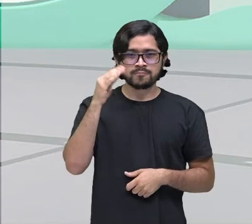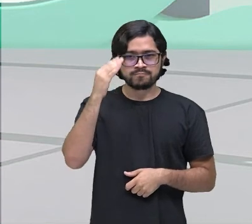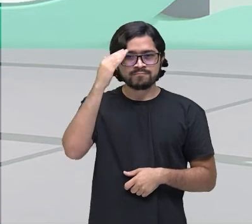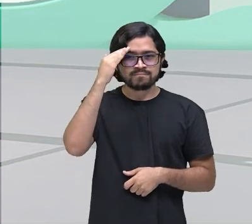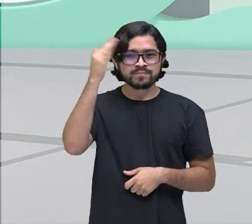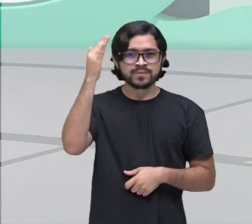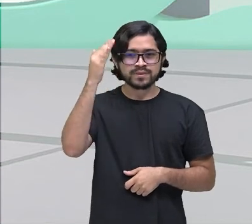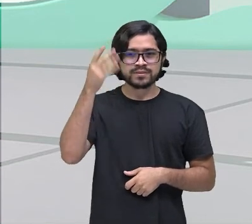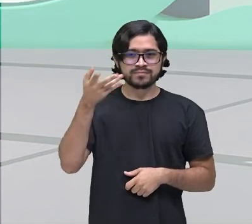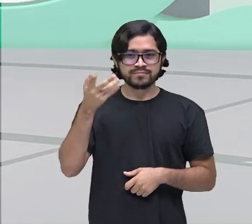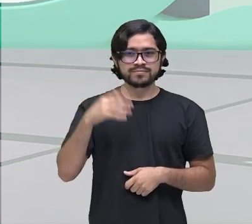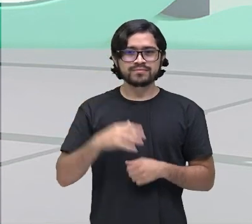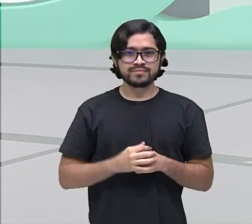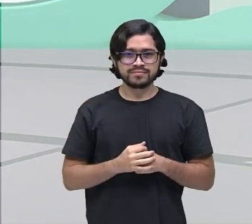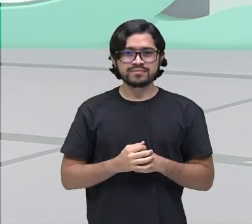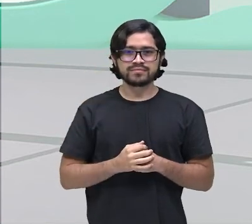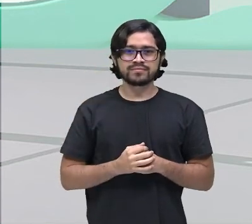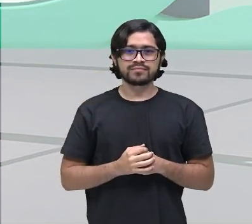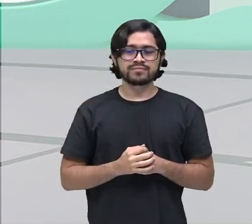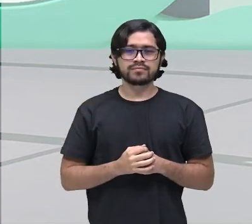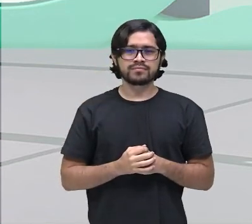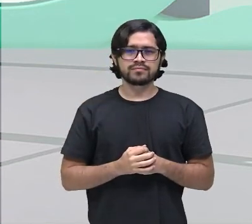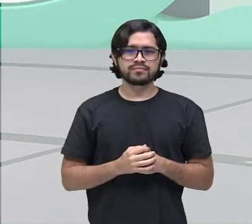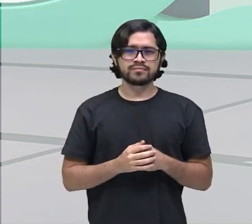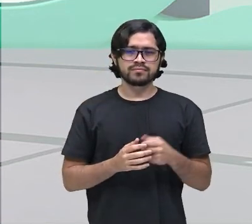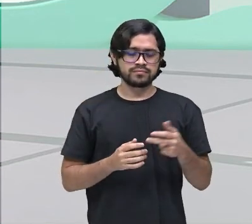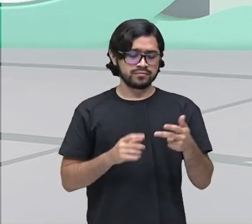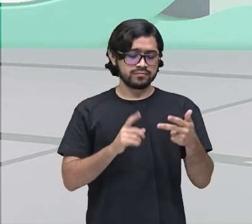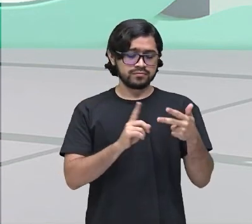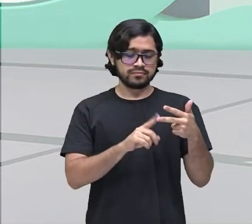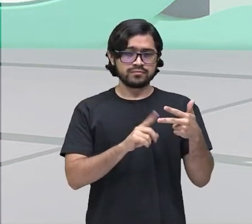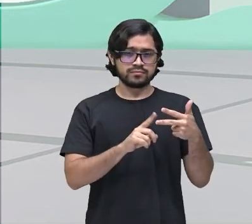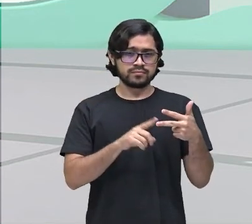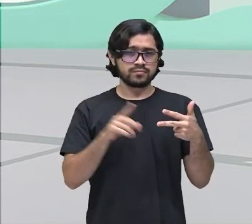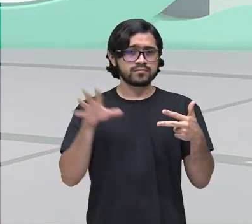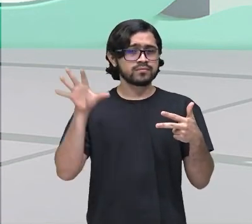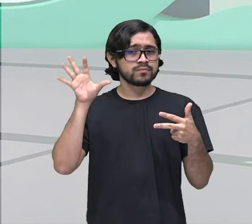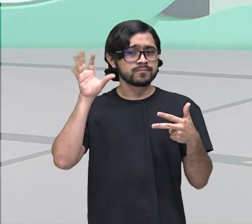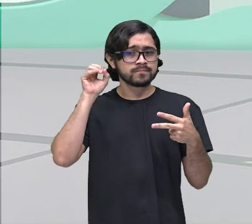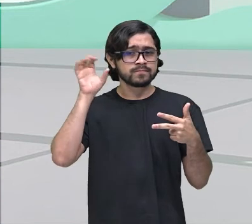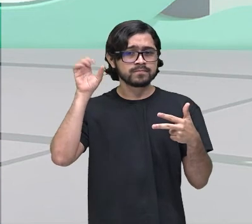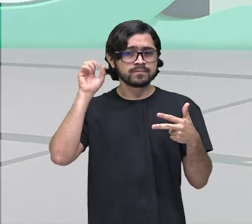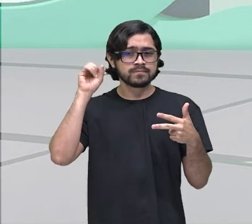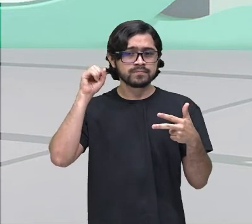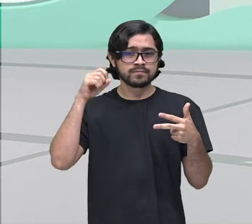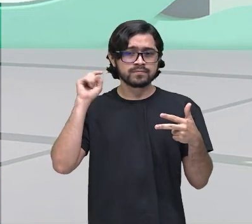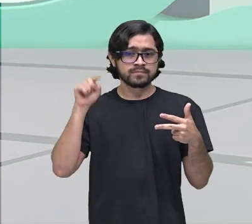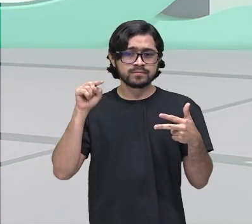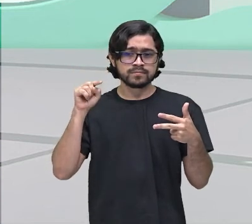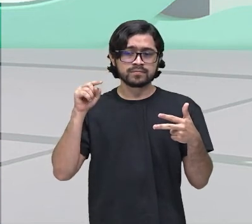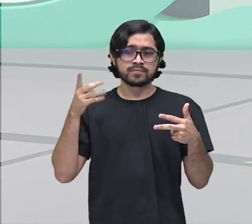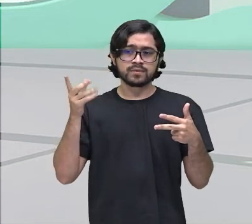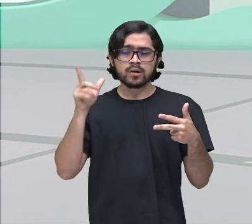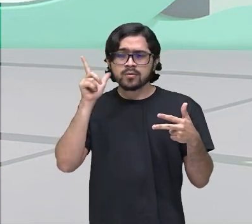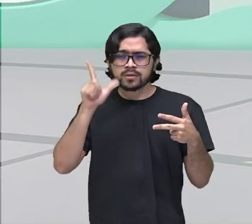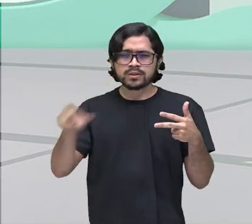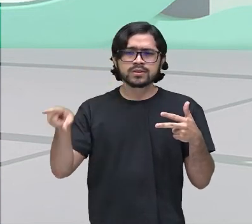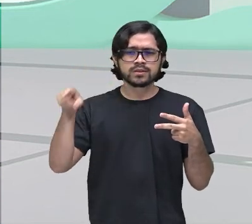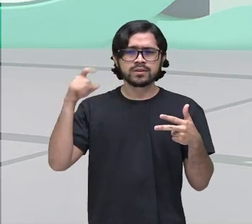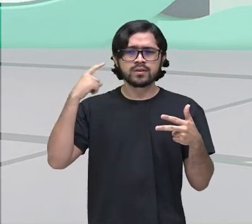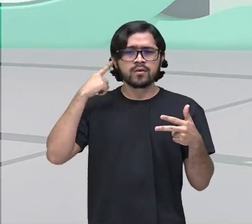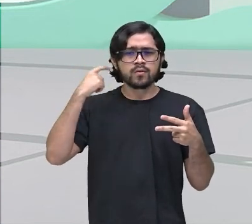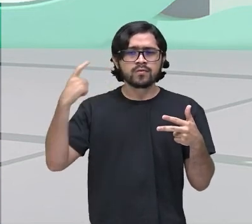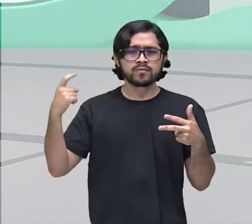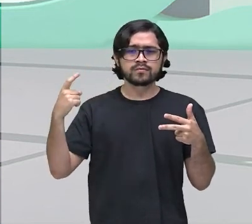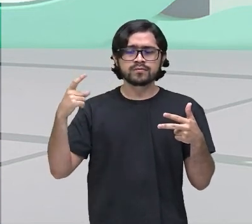são órgãos bem complexos. Nós vimos aí ainda a audição, que é a capacidade de escutar, né? Então, as